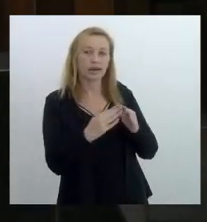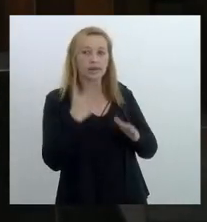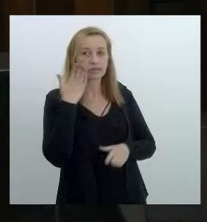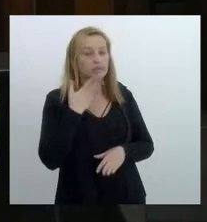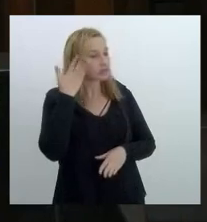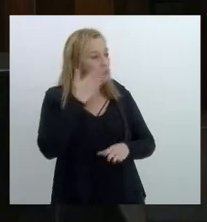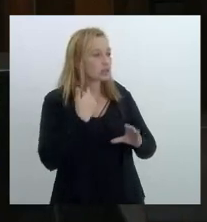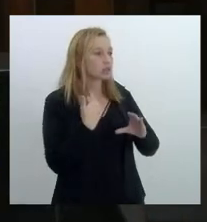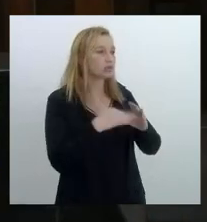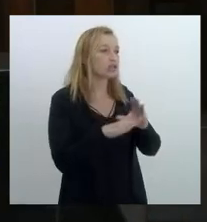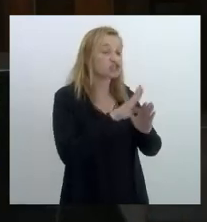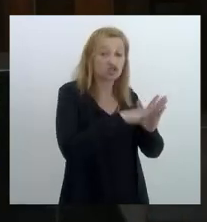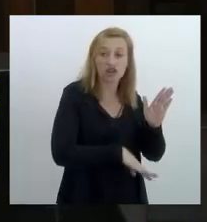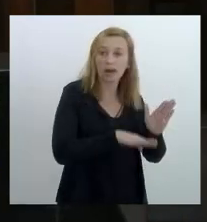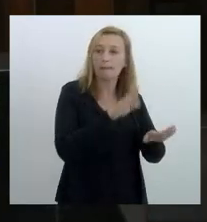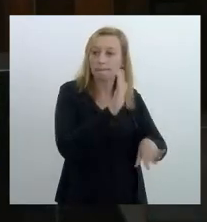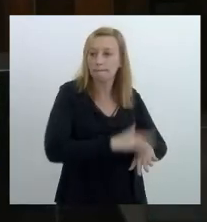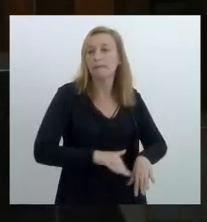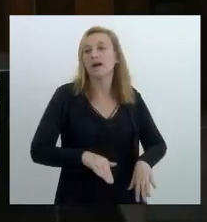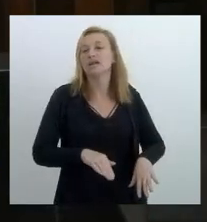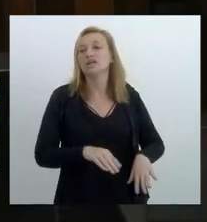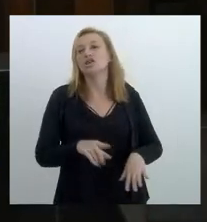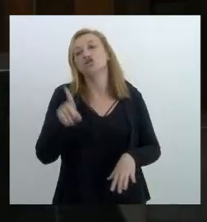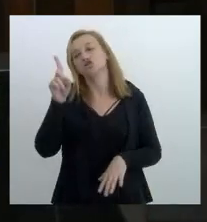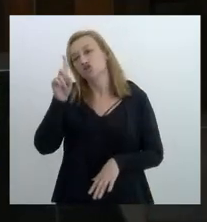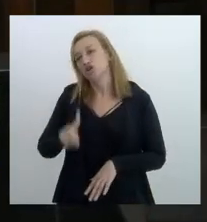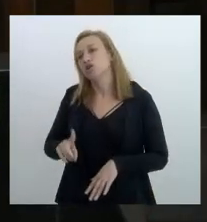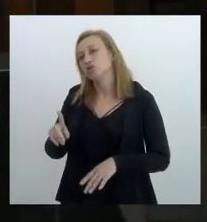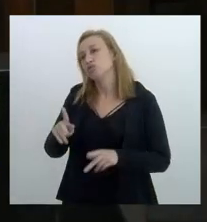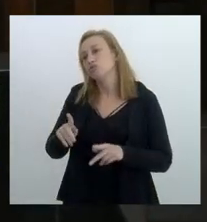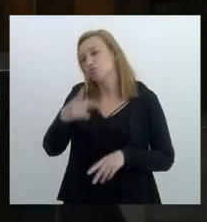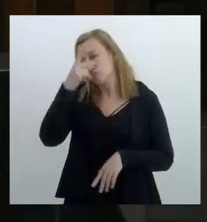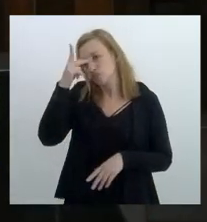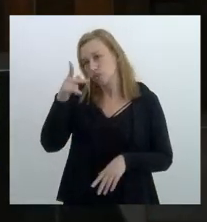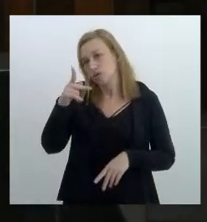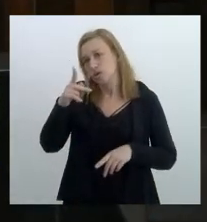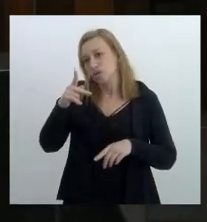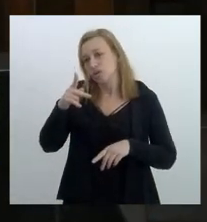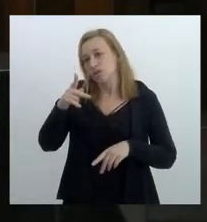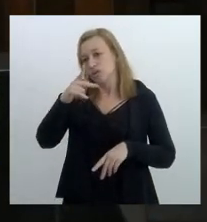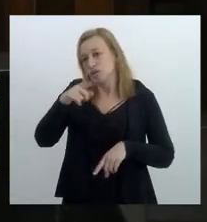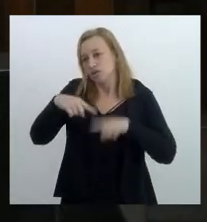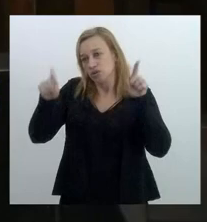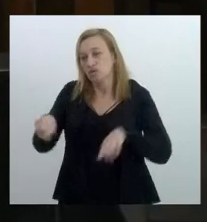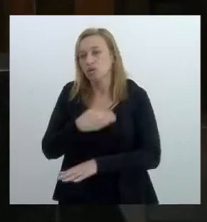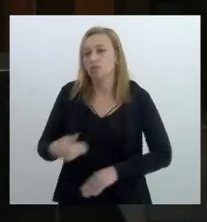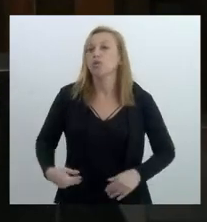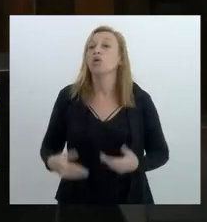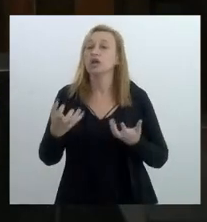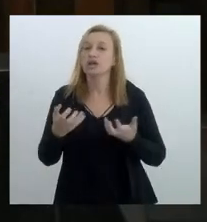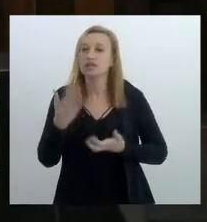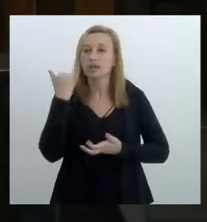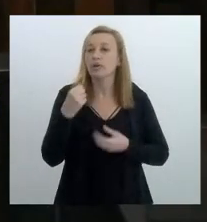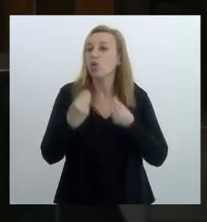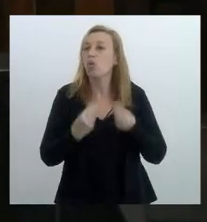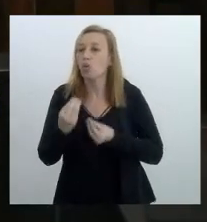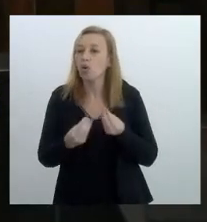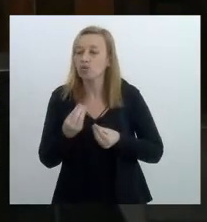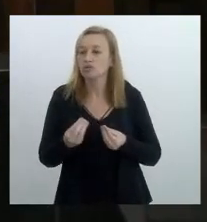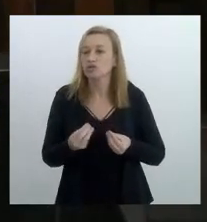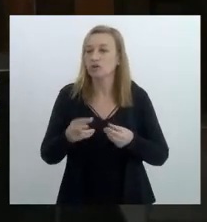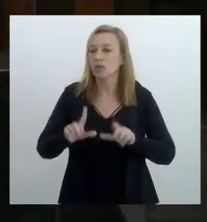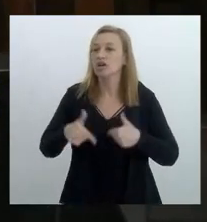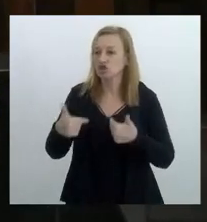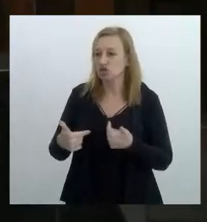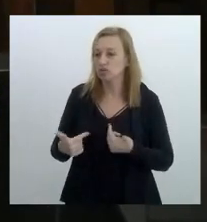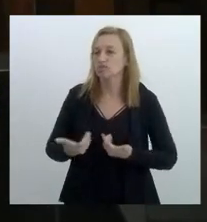para retirar ainda mais direitos dos servidores públicos. Então, eu gostaria de saber como é que isso está sendo enfrentado no âmbito dessa proposta